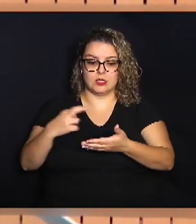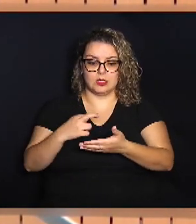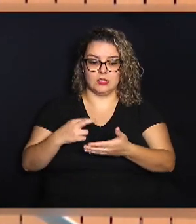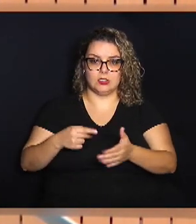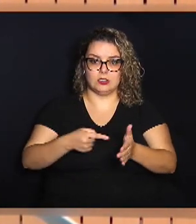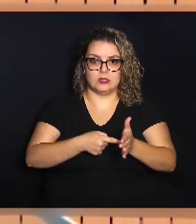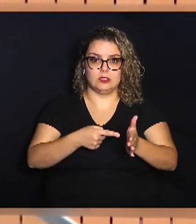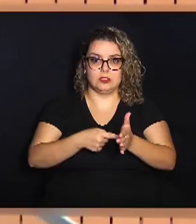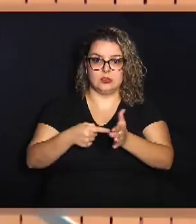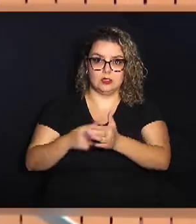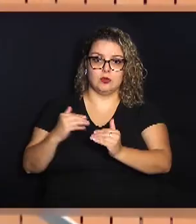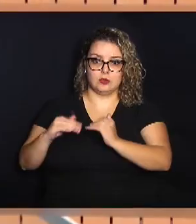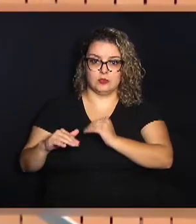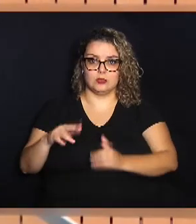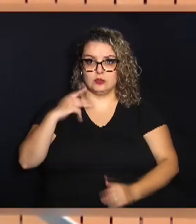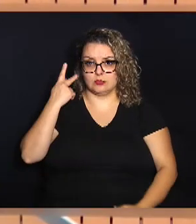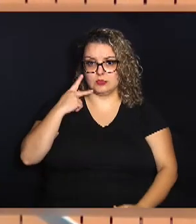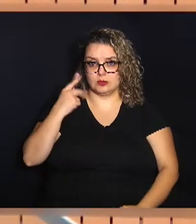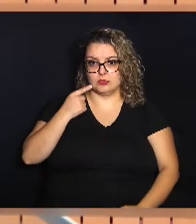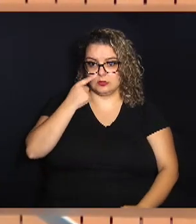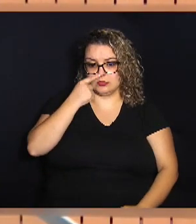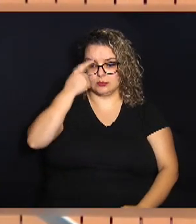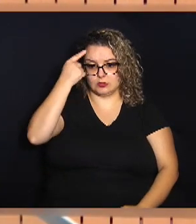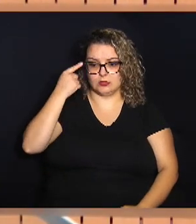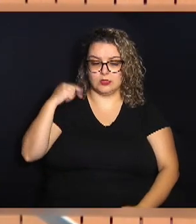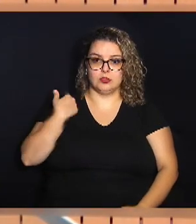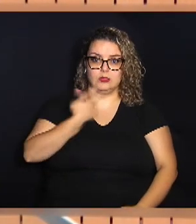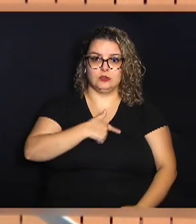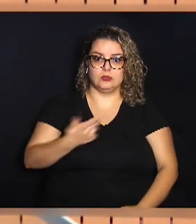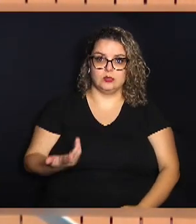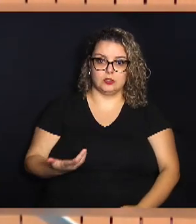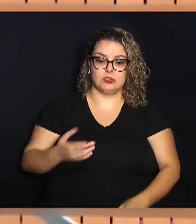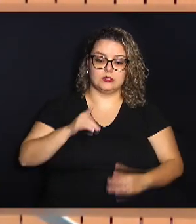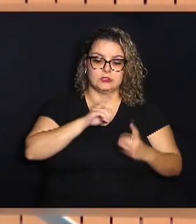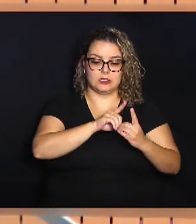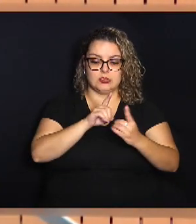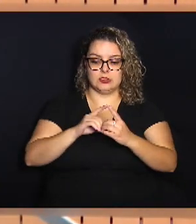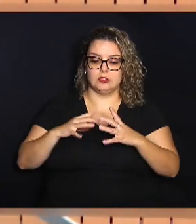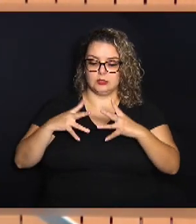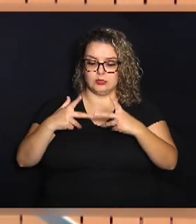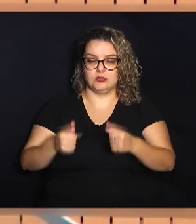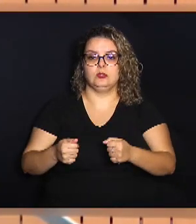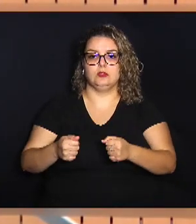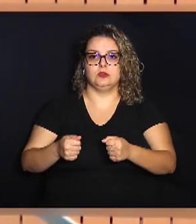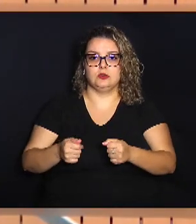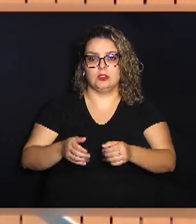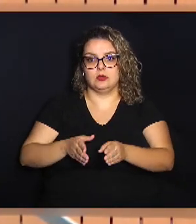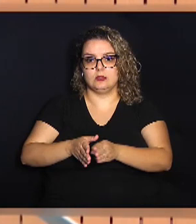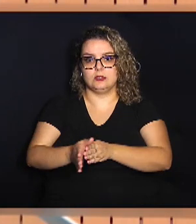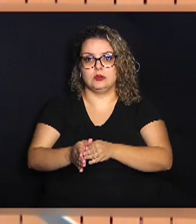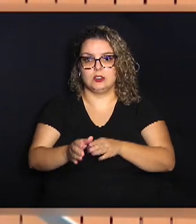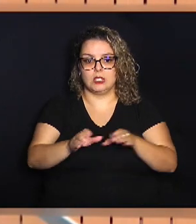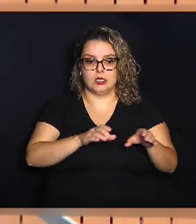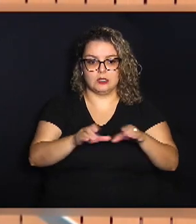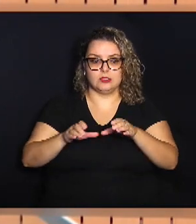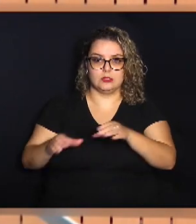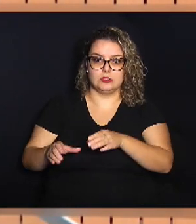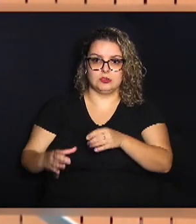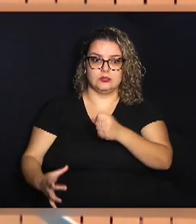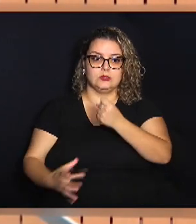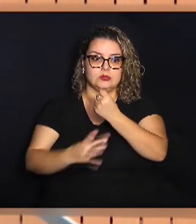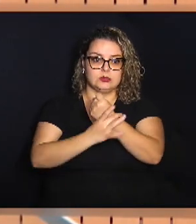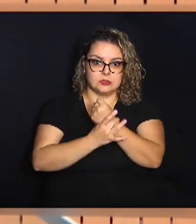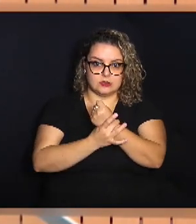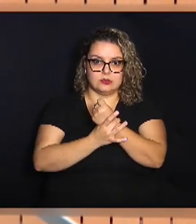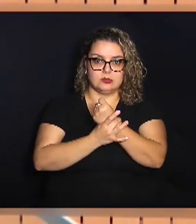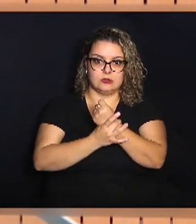a vereadora Paola Miguel. Nós vamos atender a todas as recomendações da Coordenadoria de Segurança para garantir,